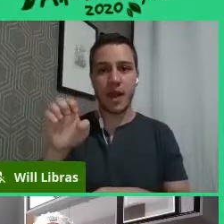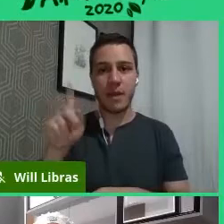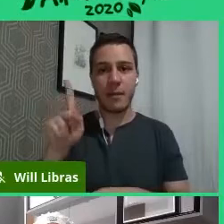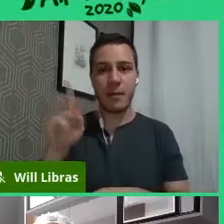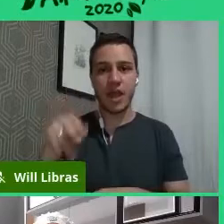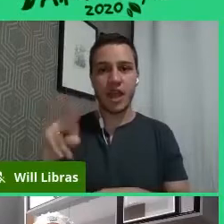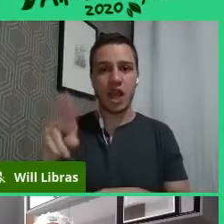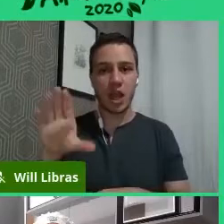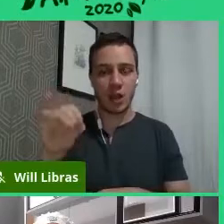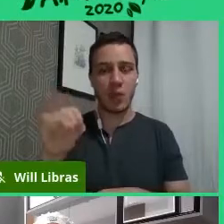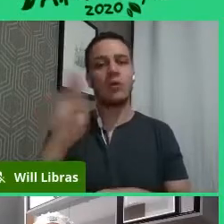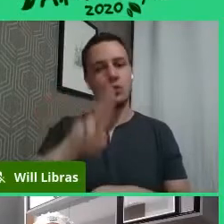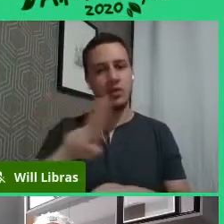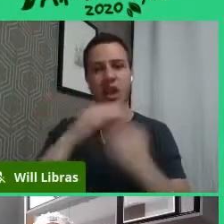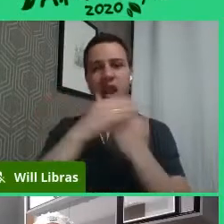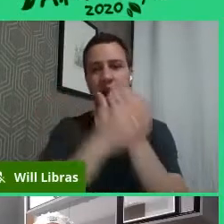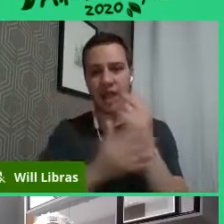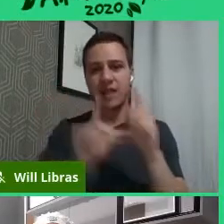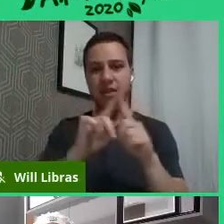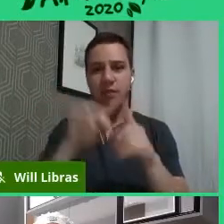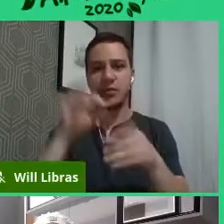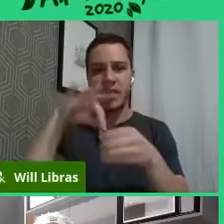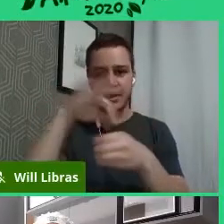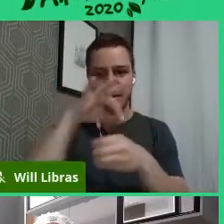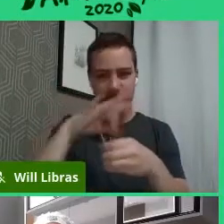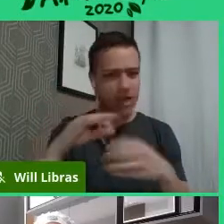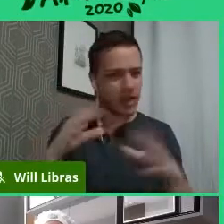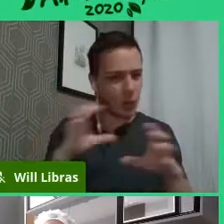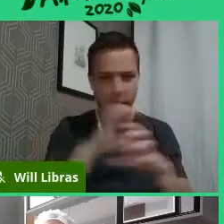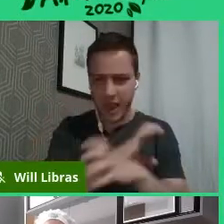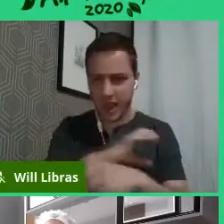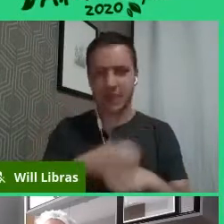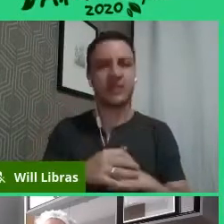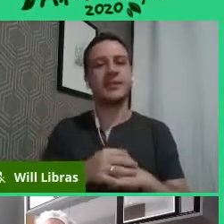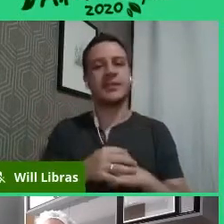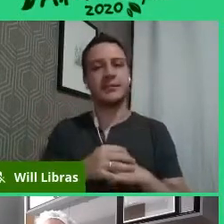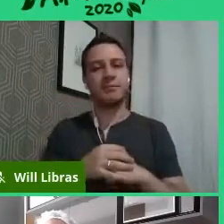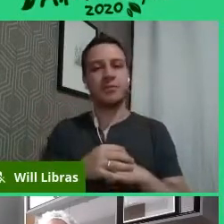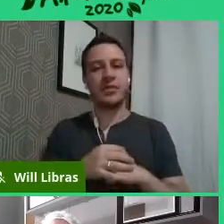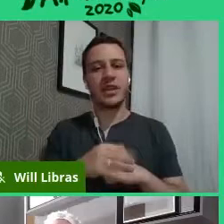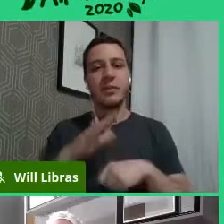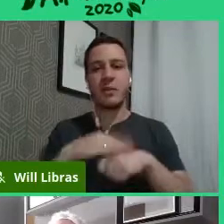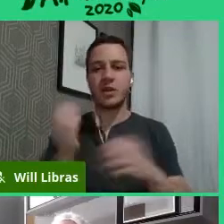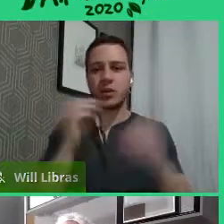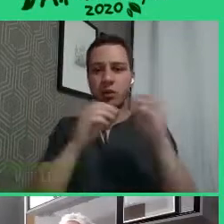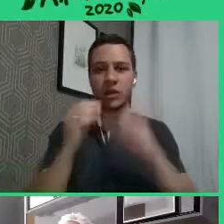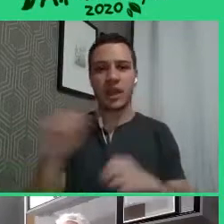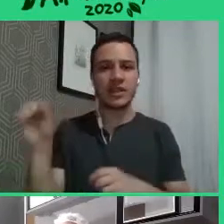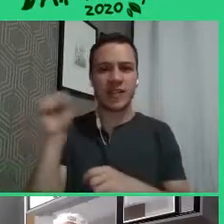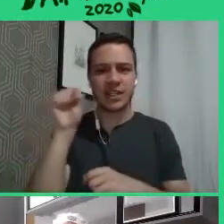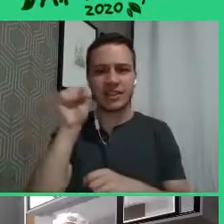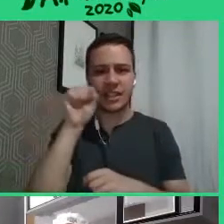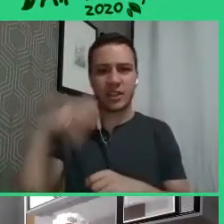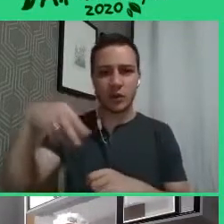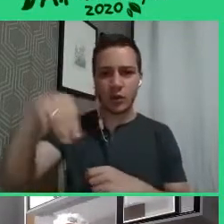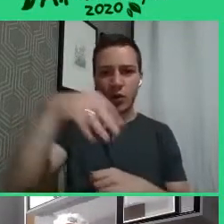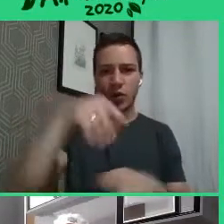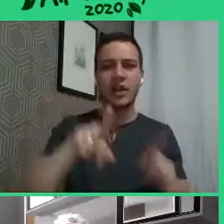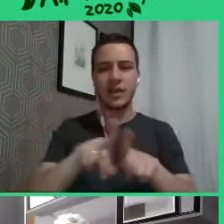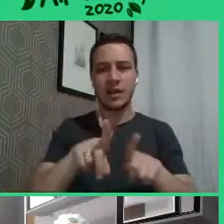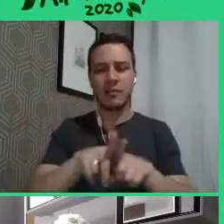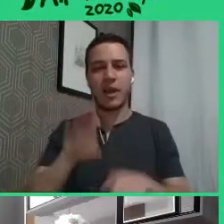a casca e com a semente também. E mais um pouquinho da cenoura e da